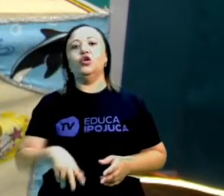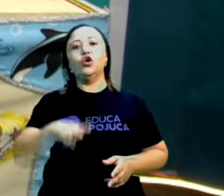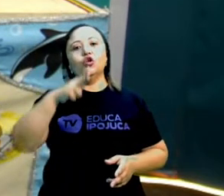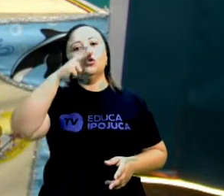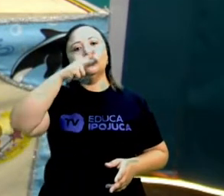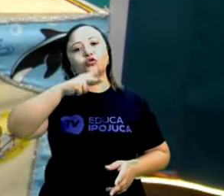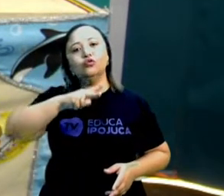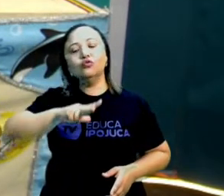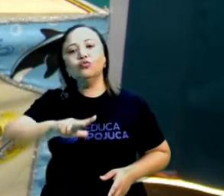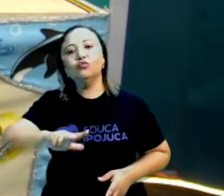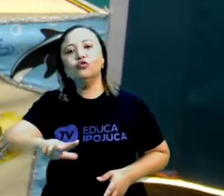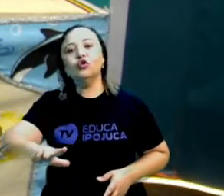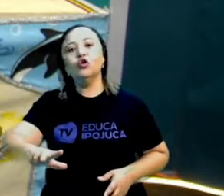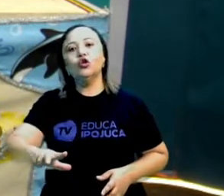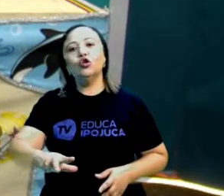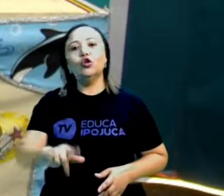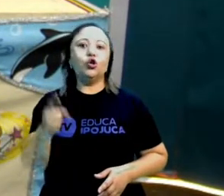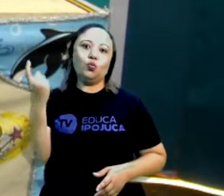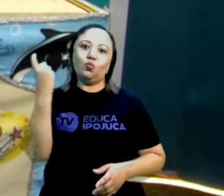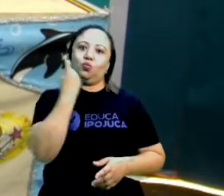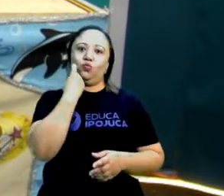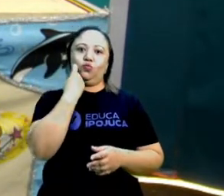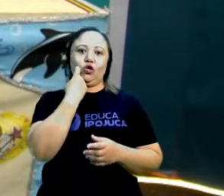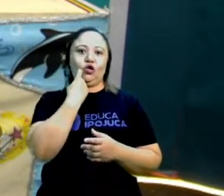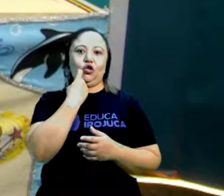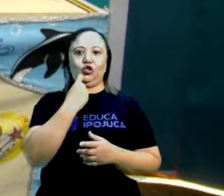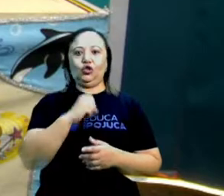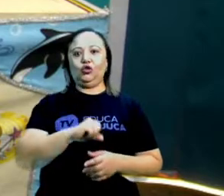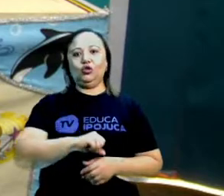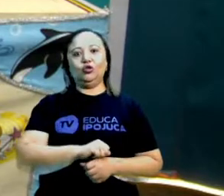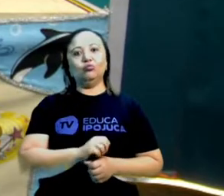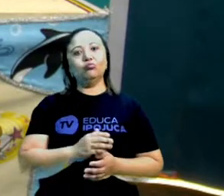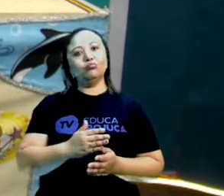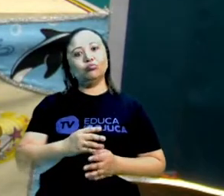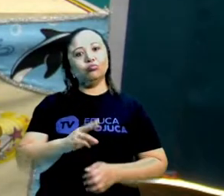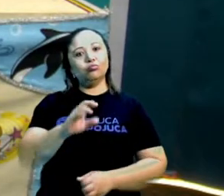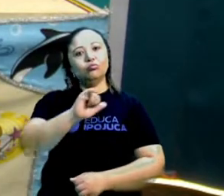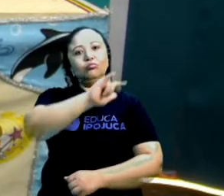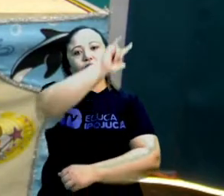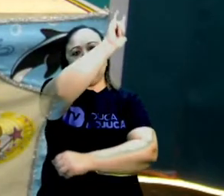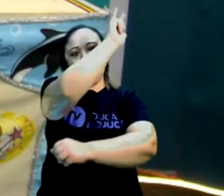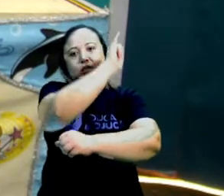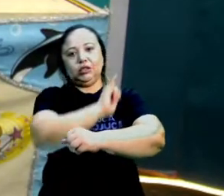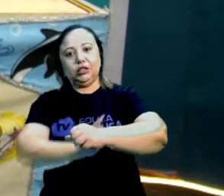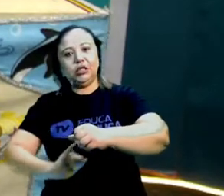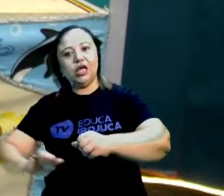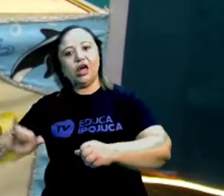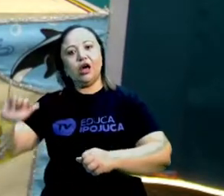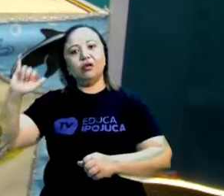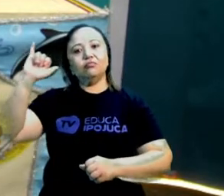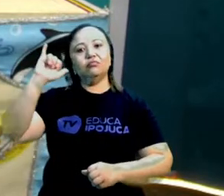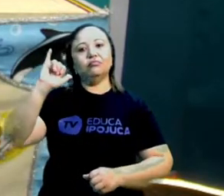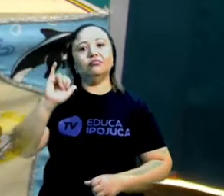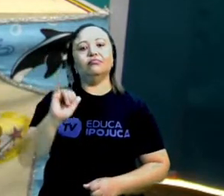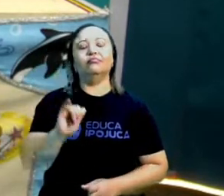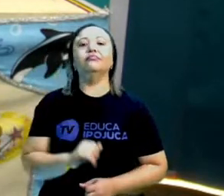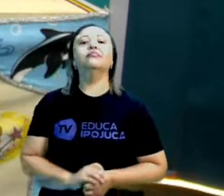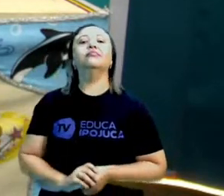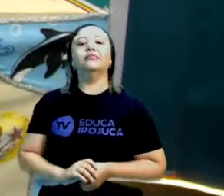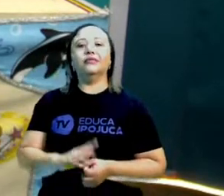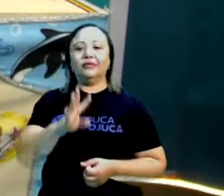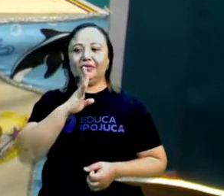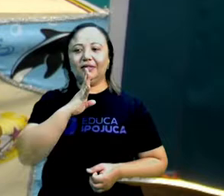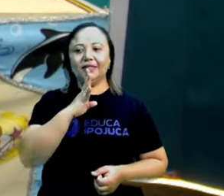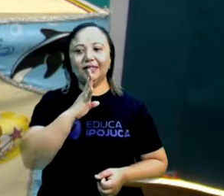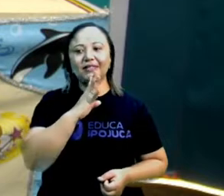de Jonas e o grande peixe. Ou Jonas e a baleia, como muita gente também chama. Tu